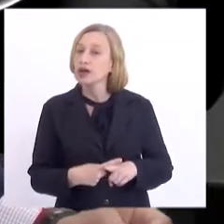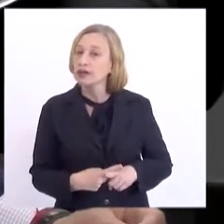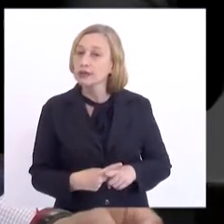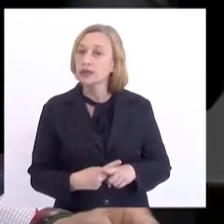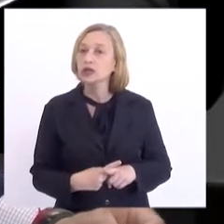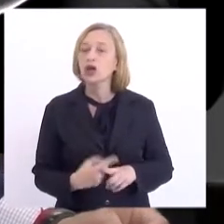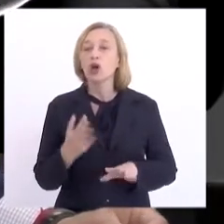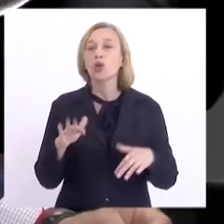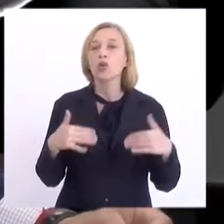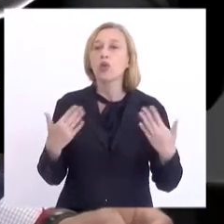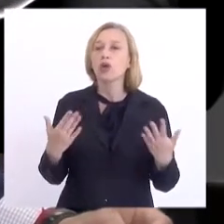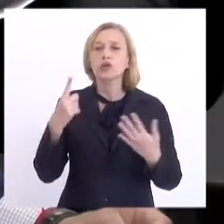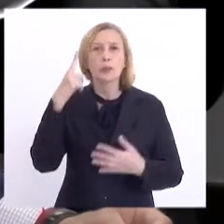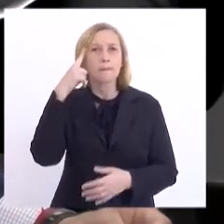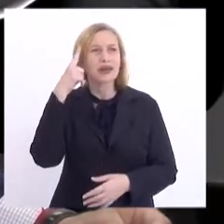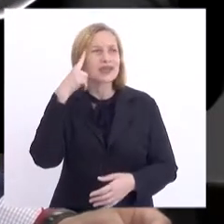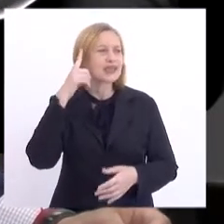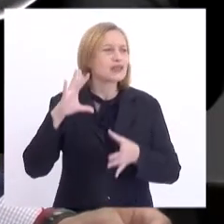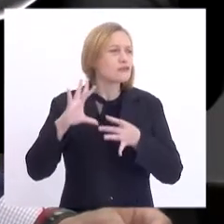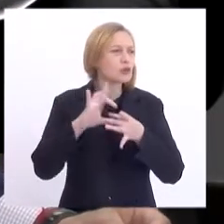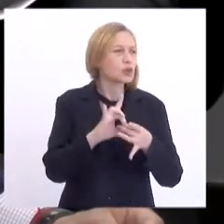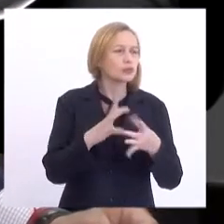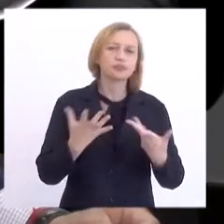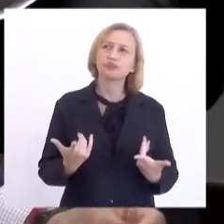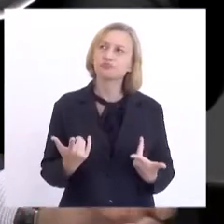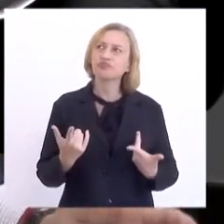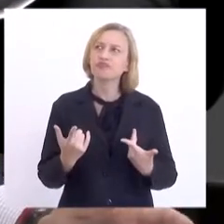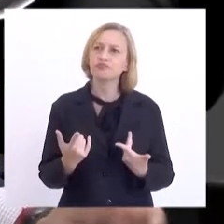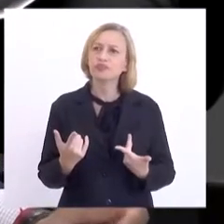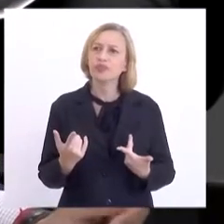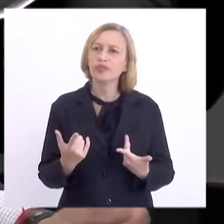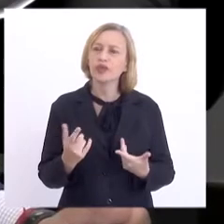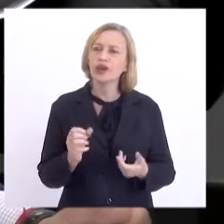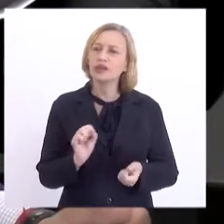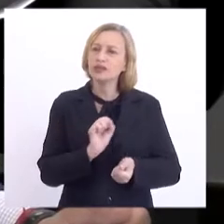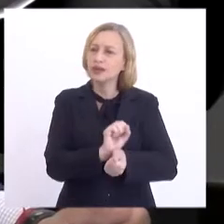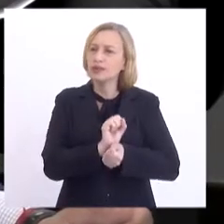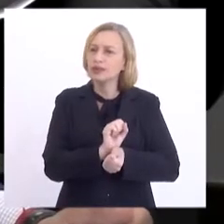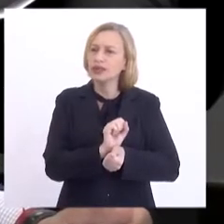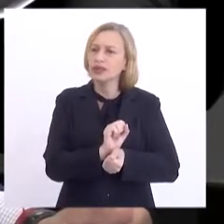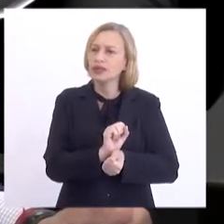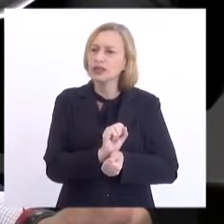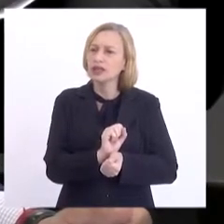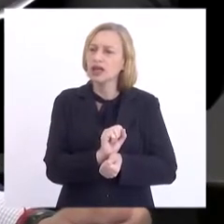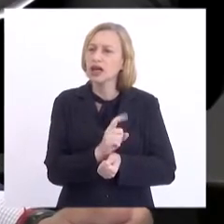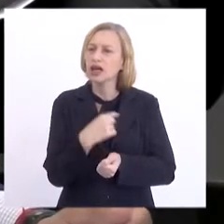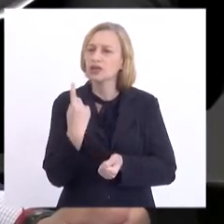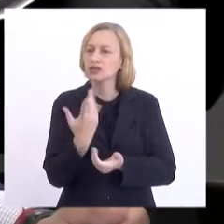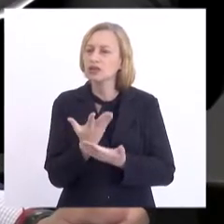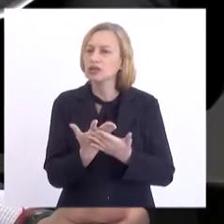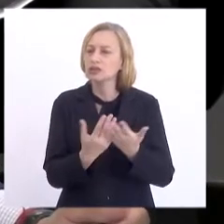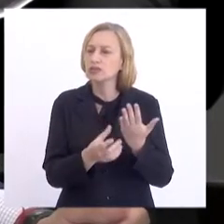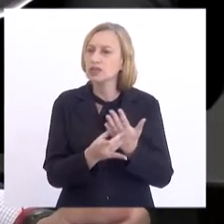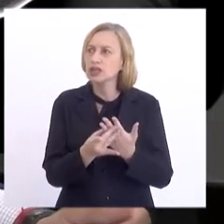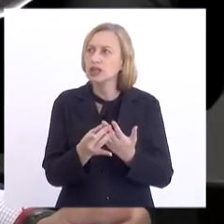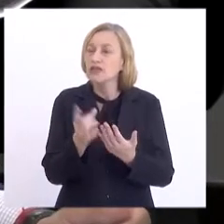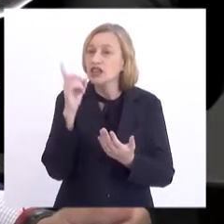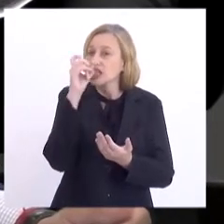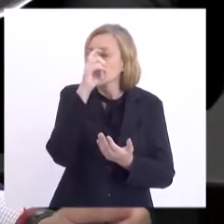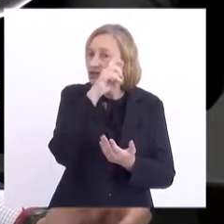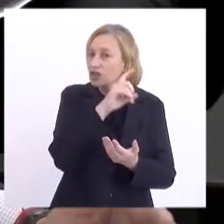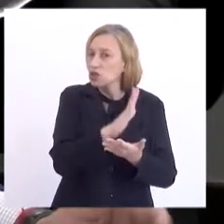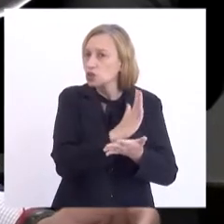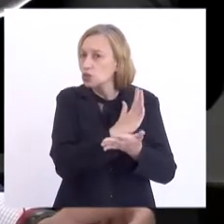quando a gente pensa em vinculação a gente amarra as nossas mãos e às vezes fica muito